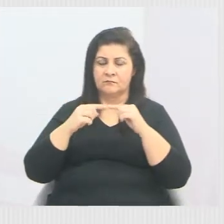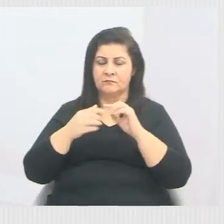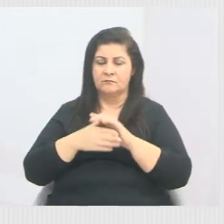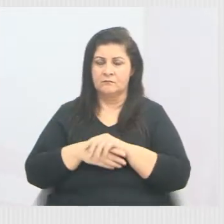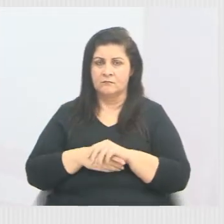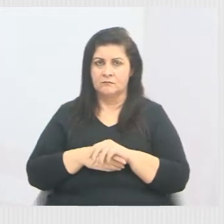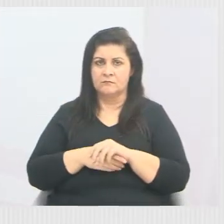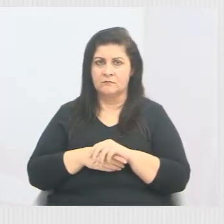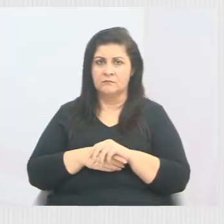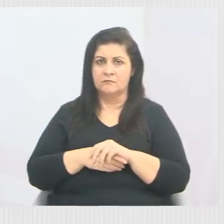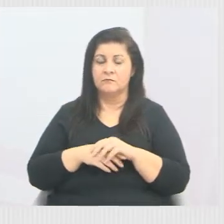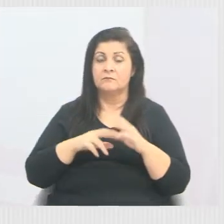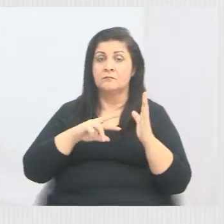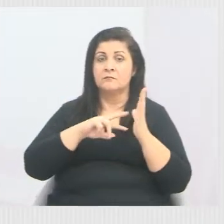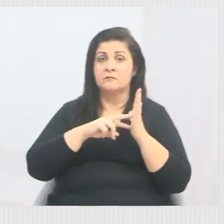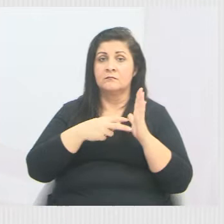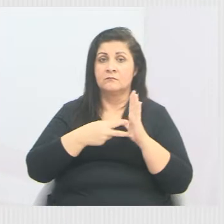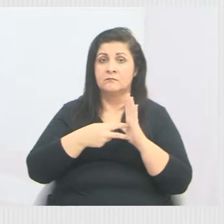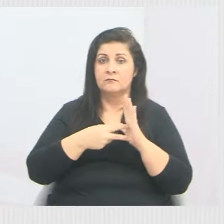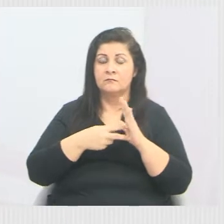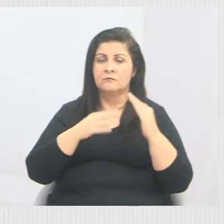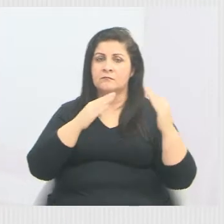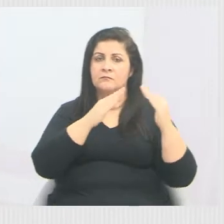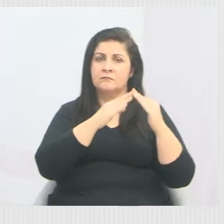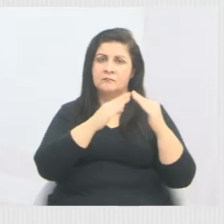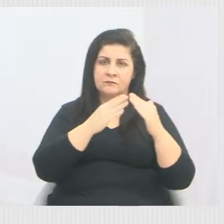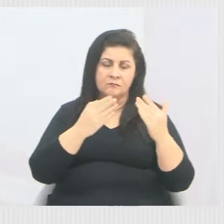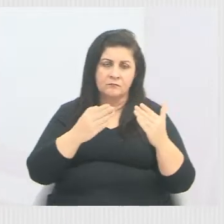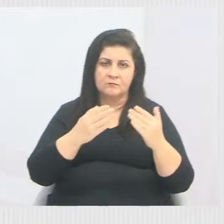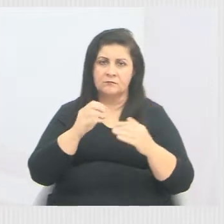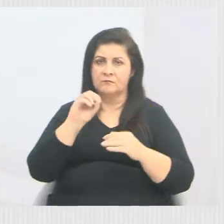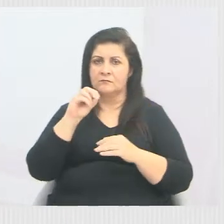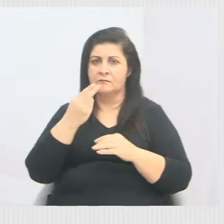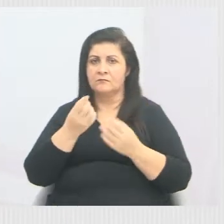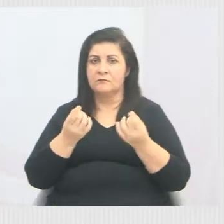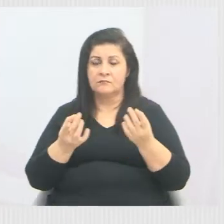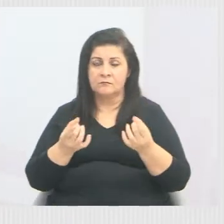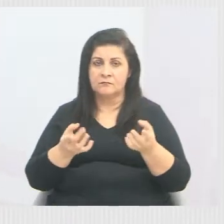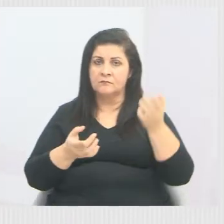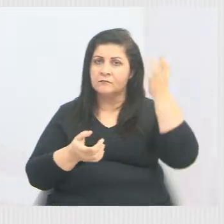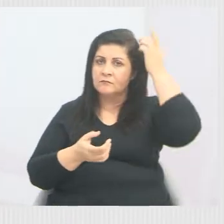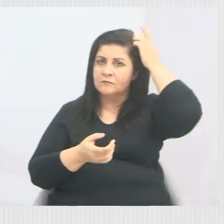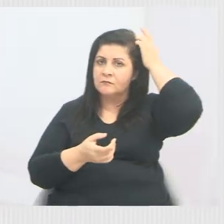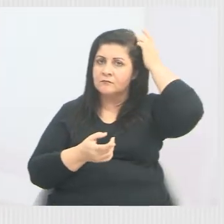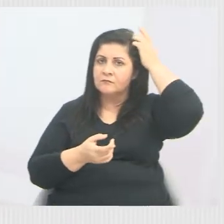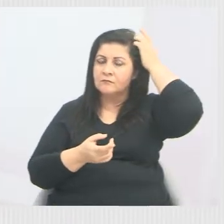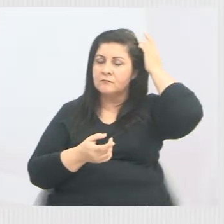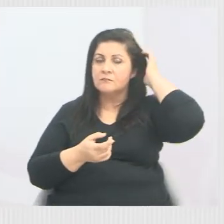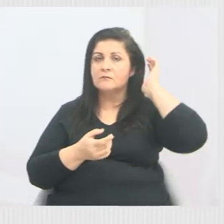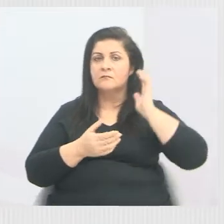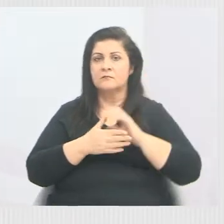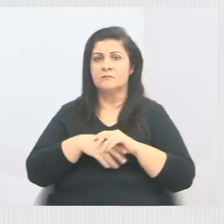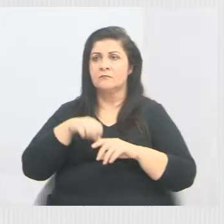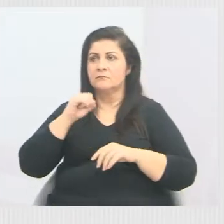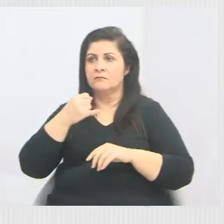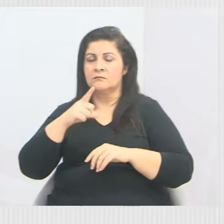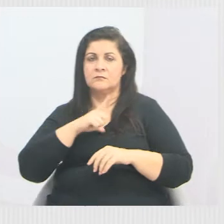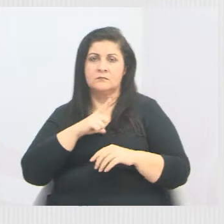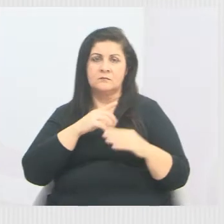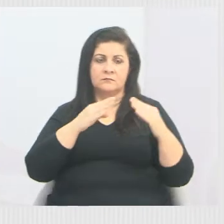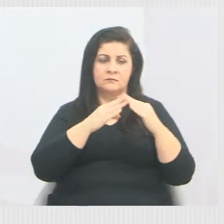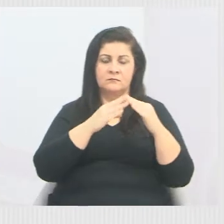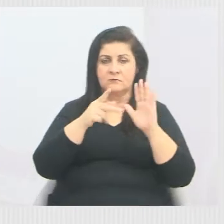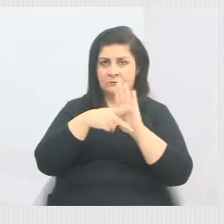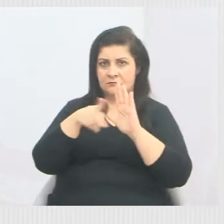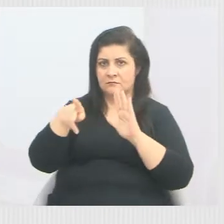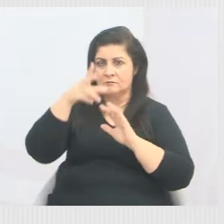alienação de bens, eles seriam os imóveis, né, ou vendas, né, deles. Normalmente, onde se tem imóveis que normalmente acaba